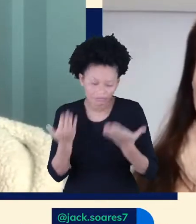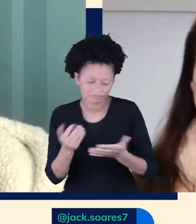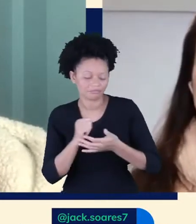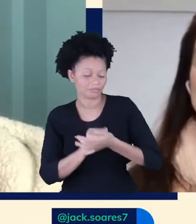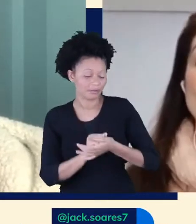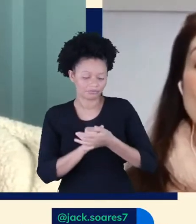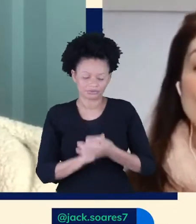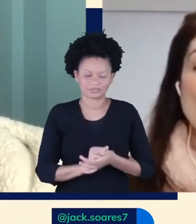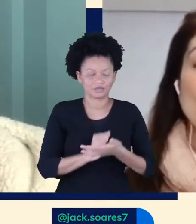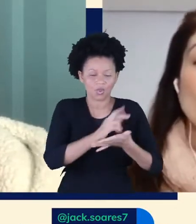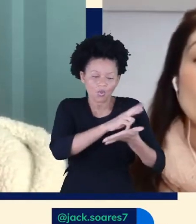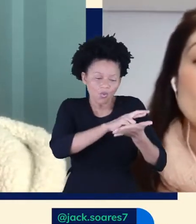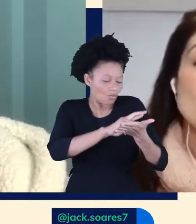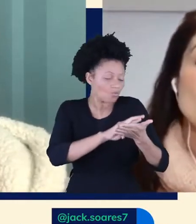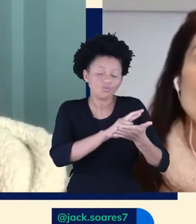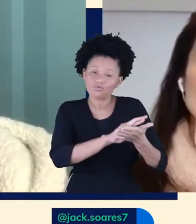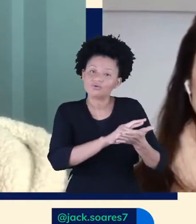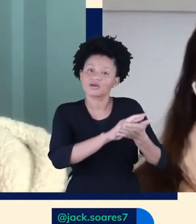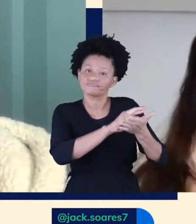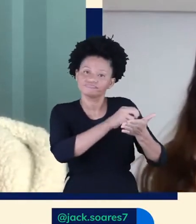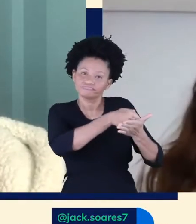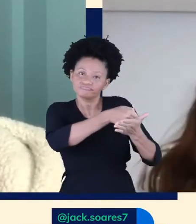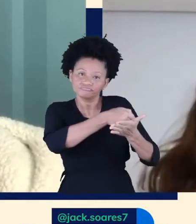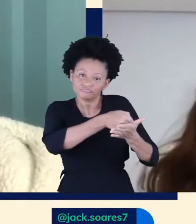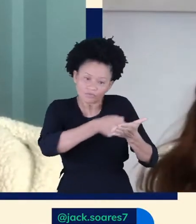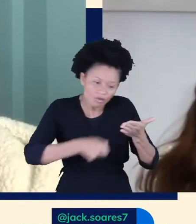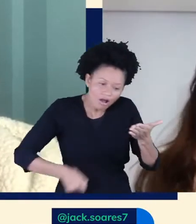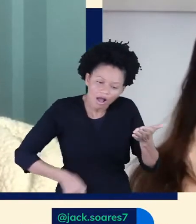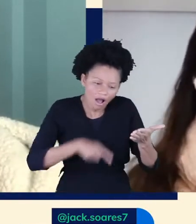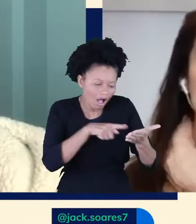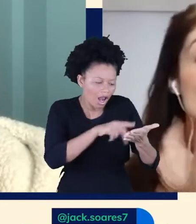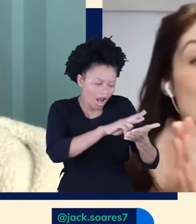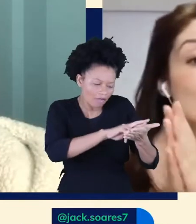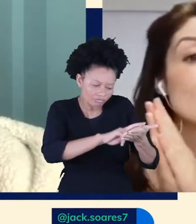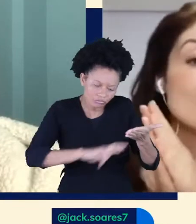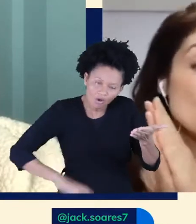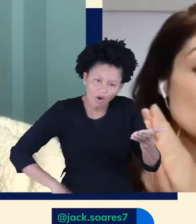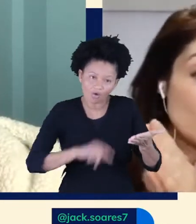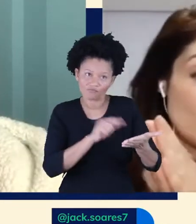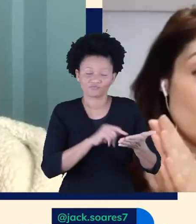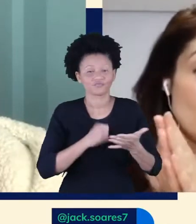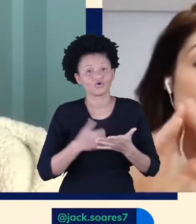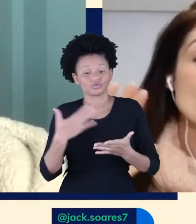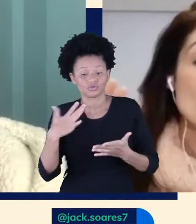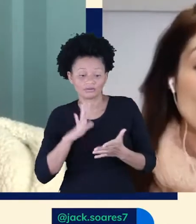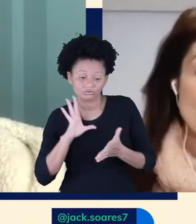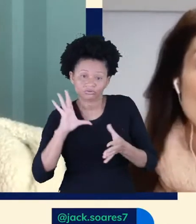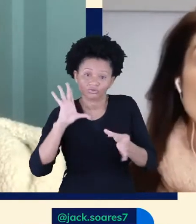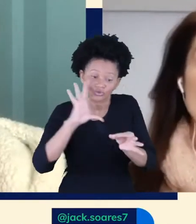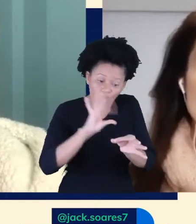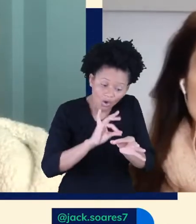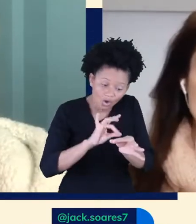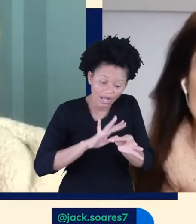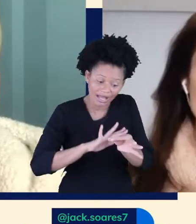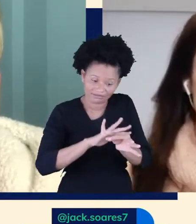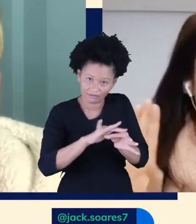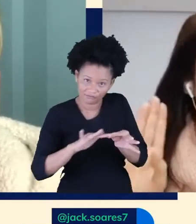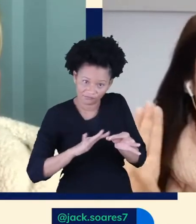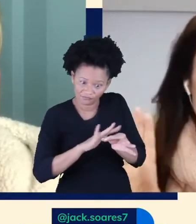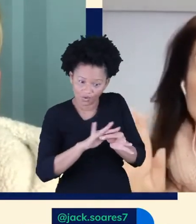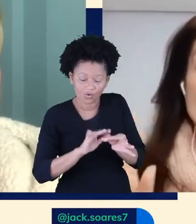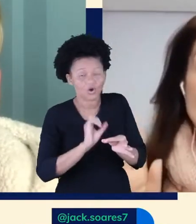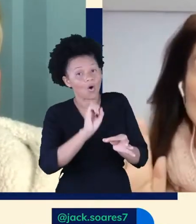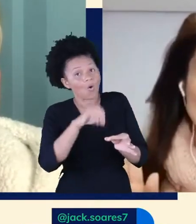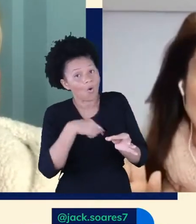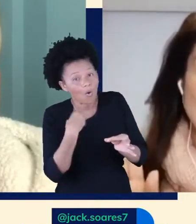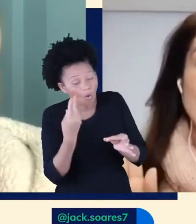você colocar num relatório que a criança foi tocada na vulva ou foi tocada na vagina, numa situação de violência sexual. São duas